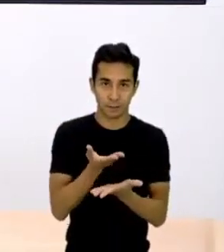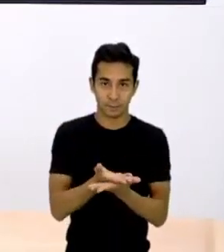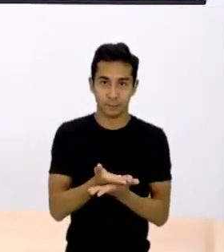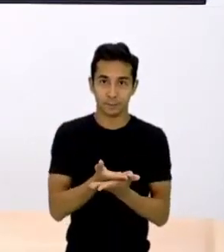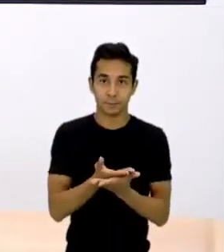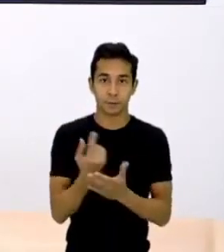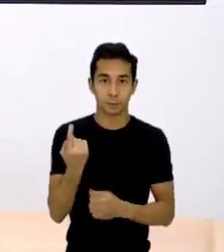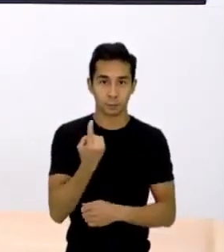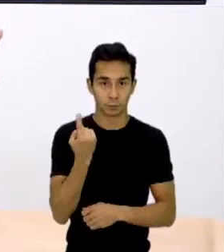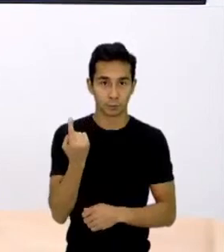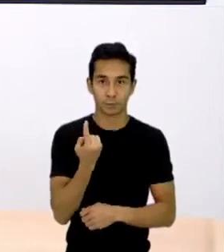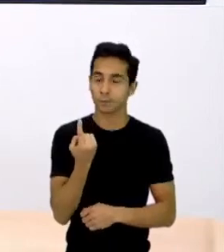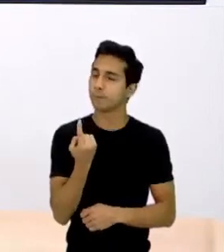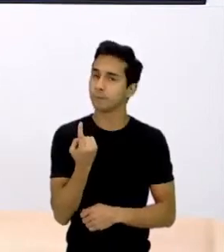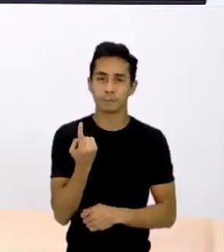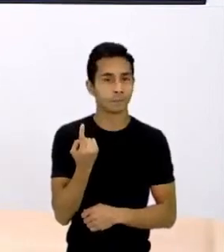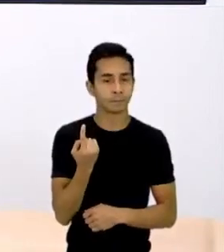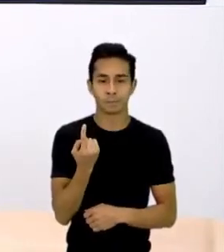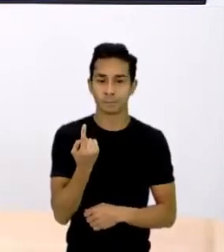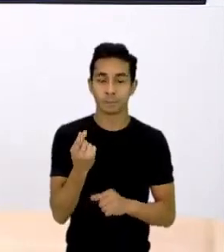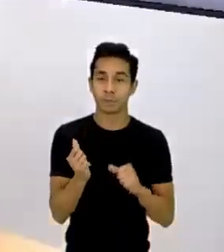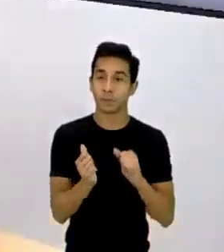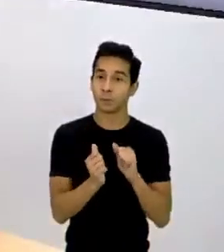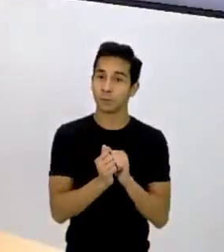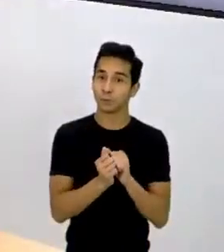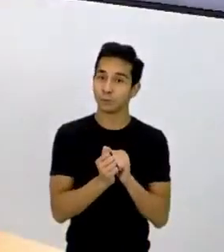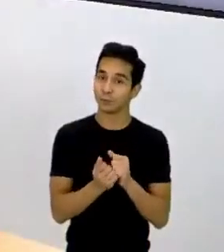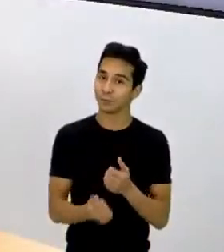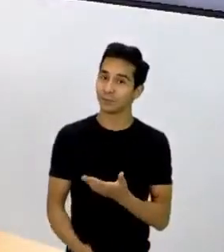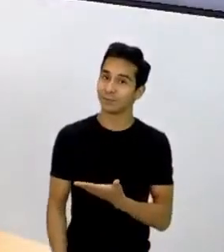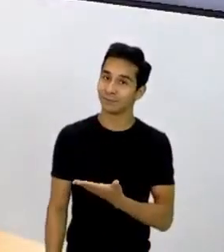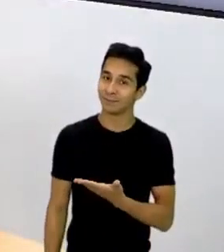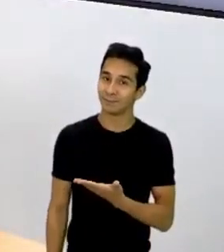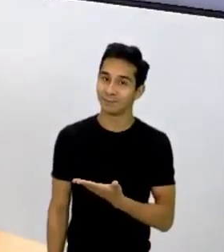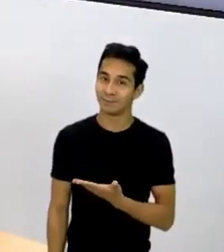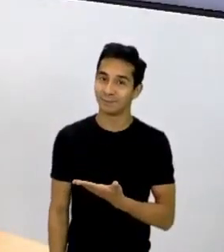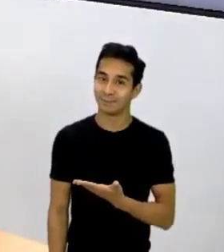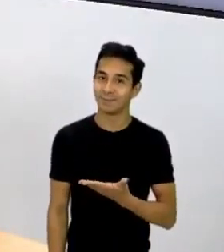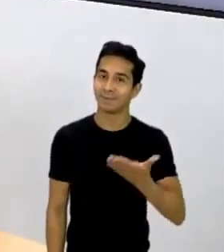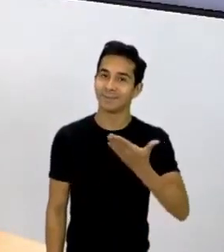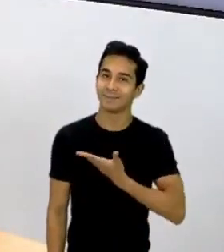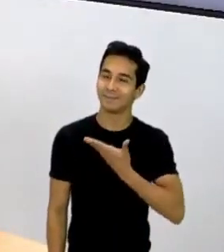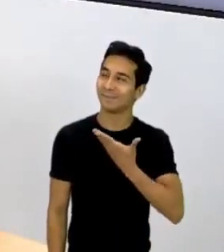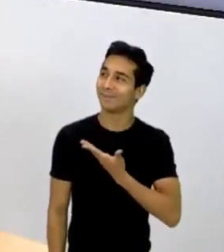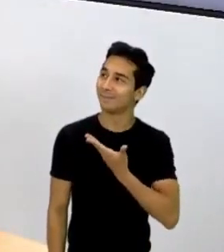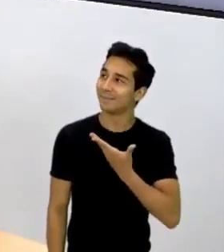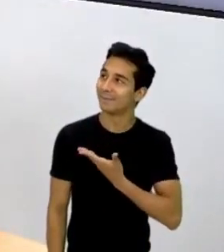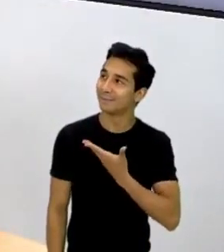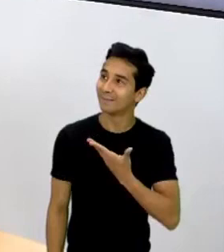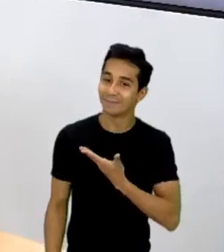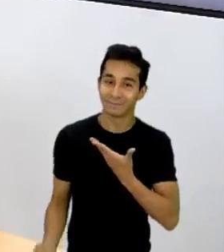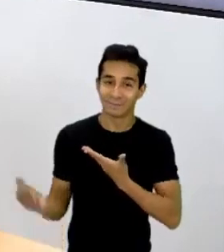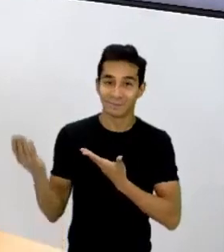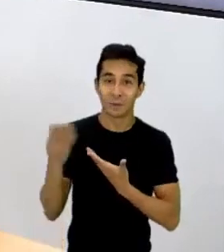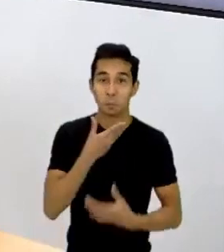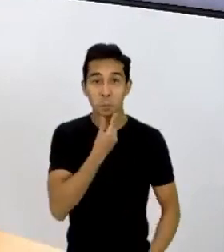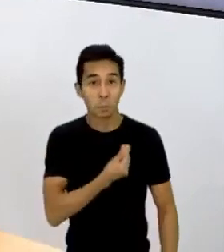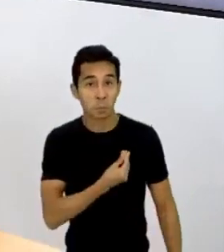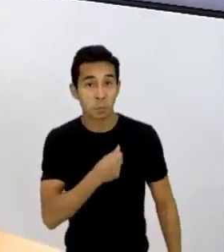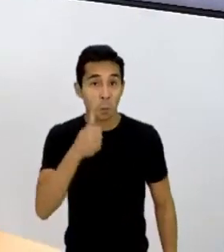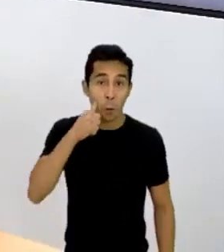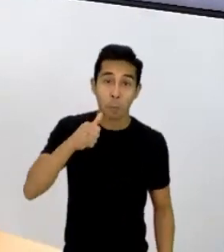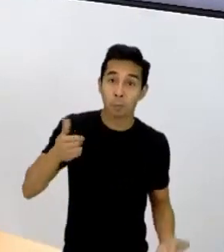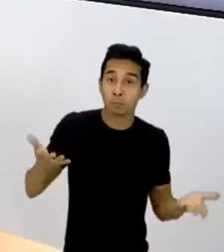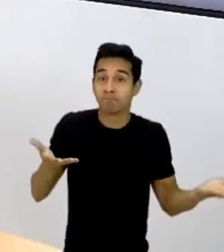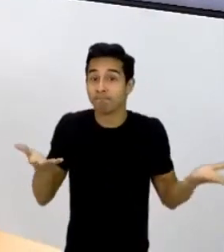deixar sozinha, eu estou acompanhada aqui, ó. Tem uma colega, um colega, né? Depende muito, assim, o torso, né?